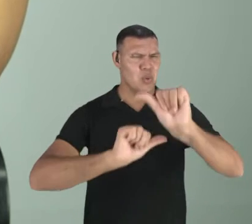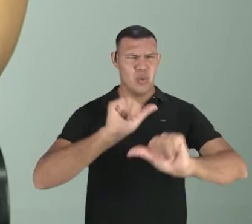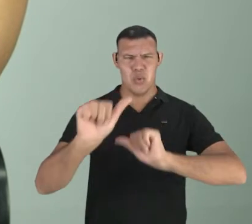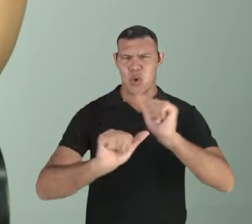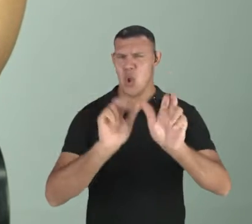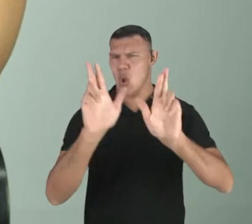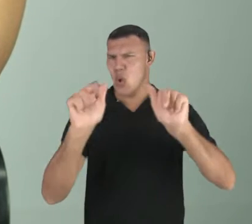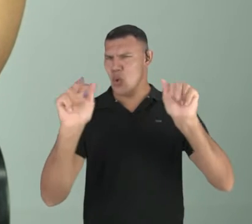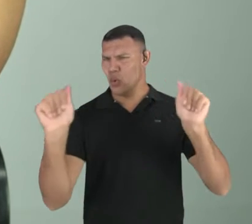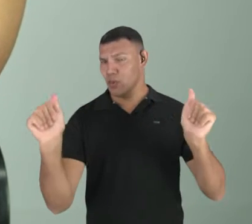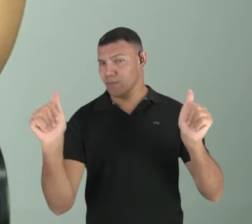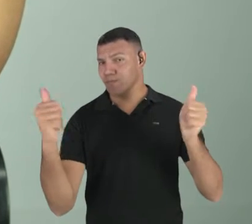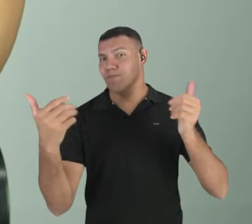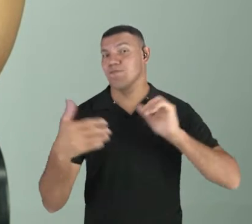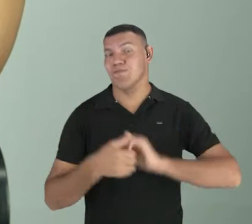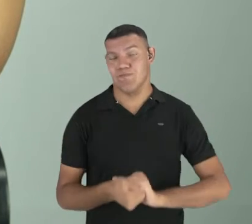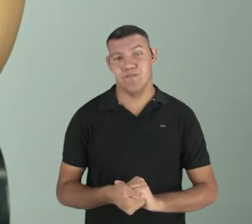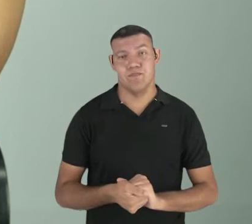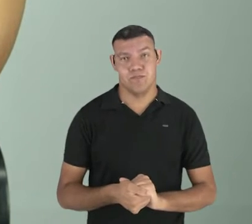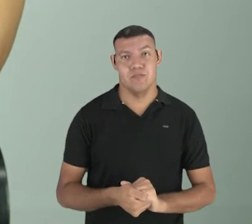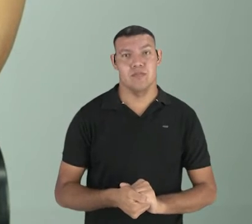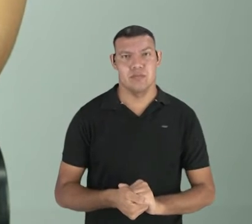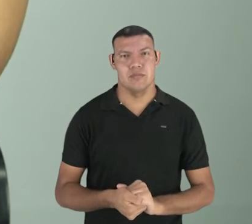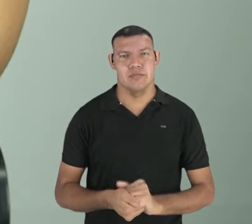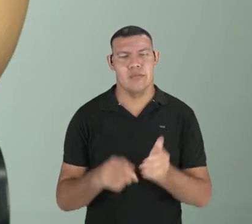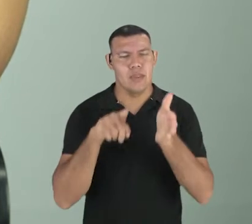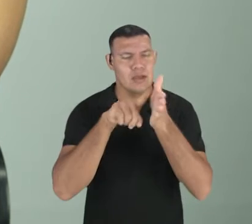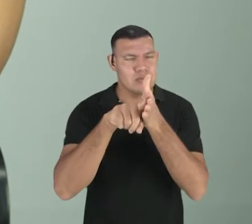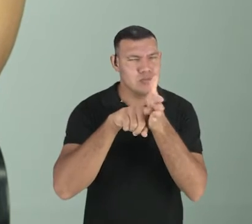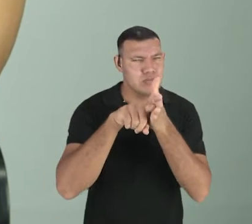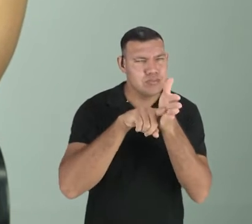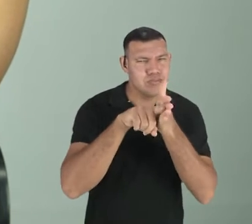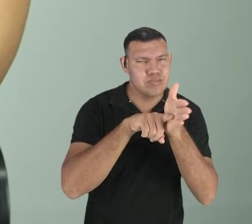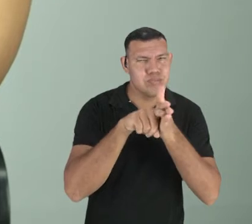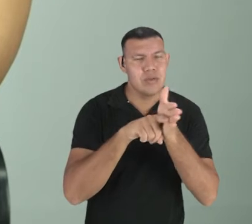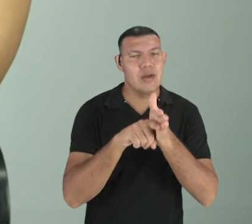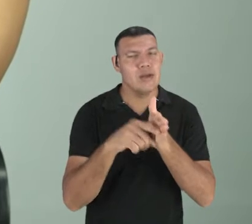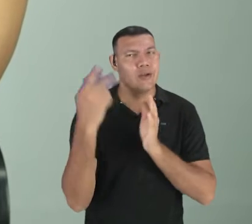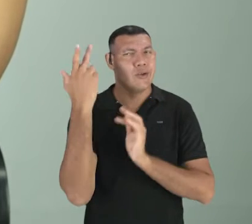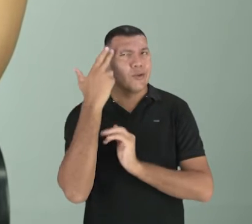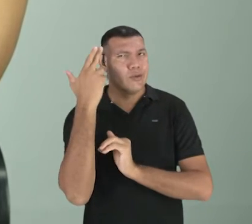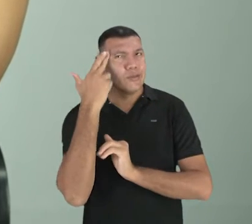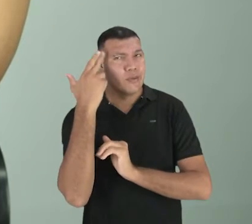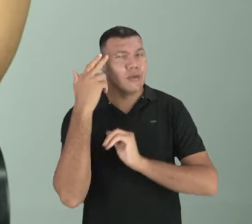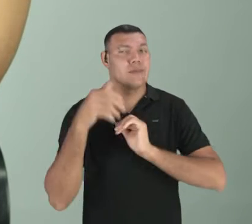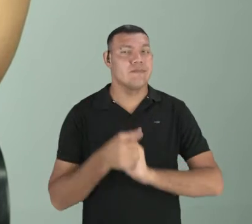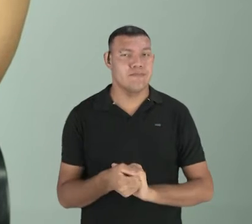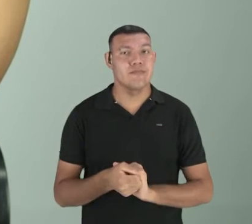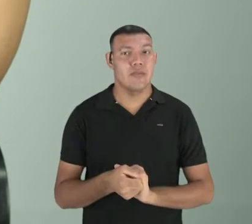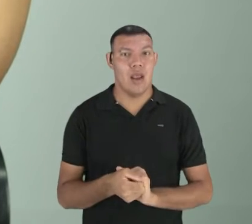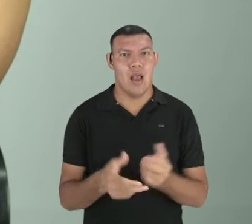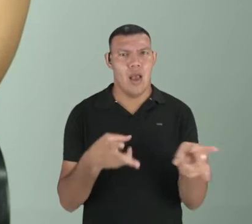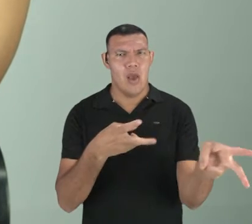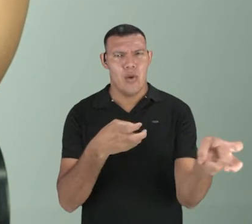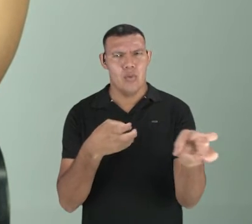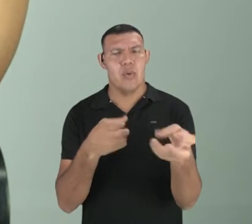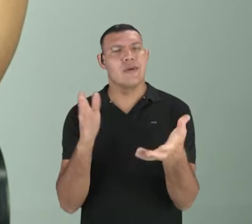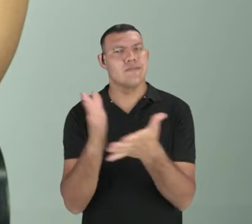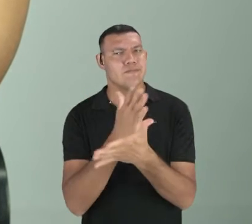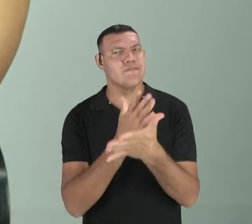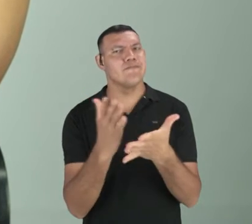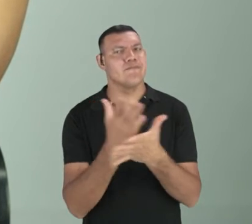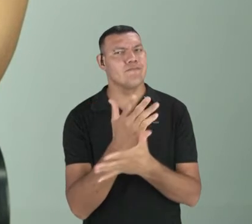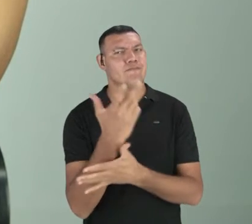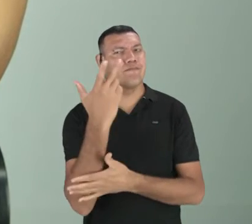ao longo do tempo? Daí, com as pesquisas, esses naturalistas, eles perceberam que alguns animais